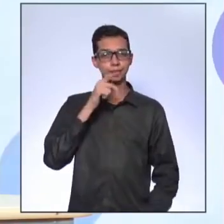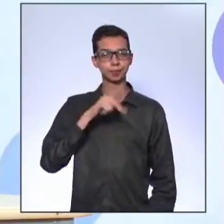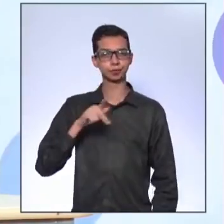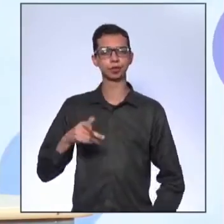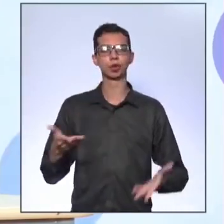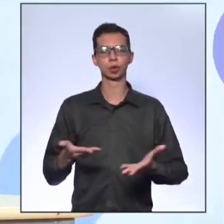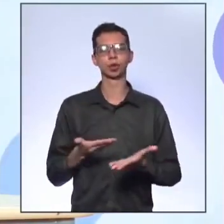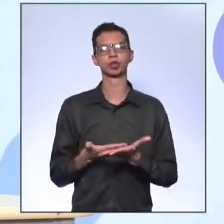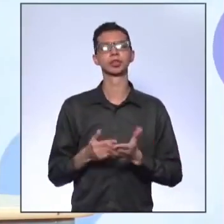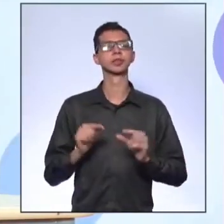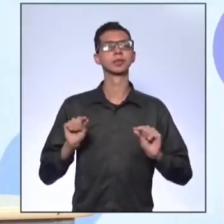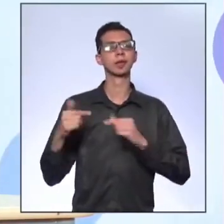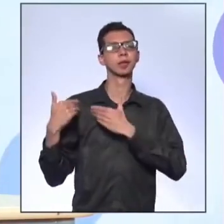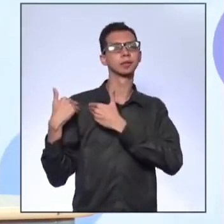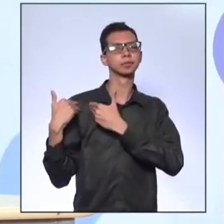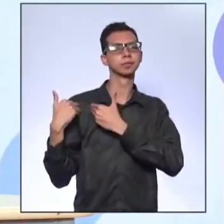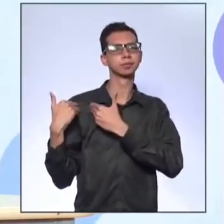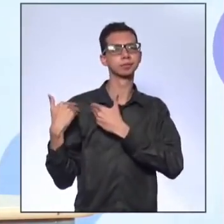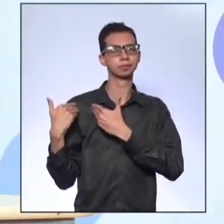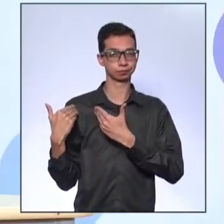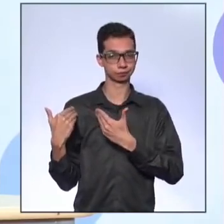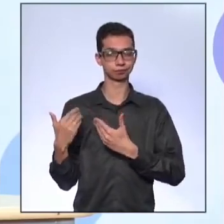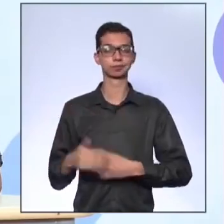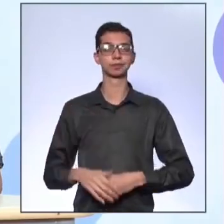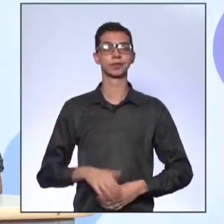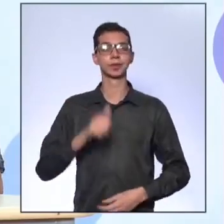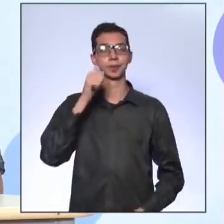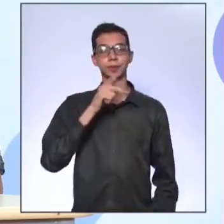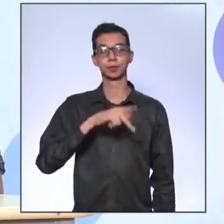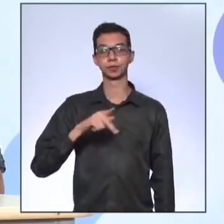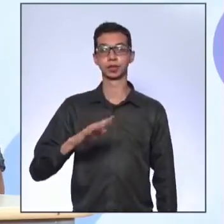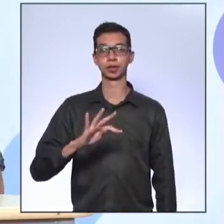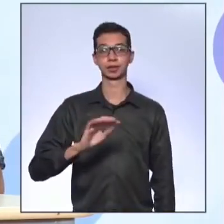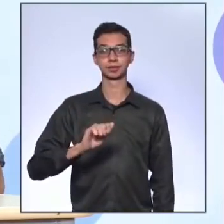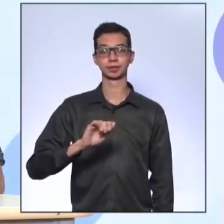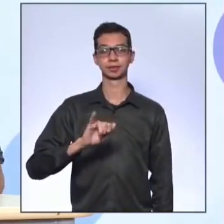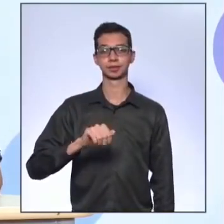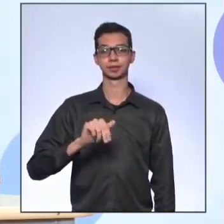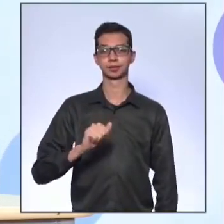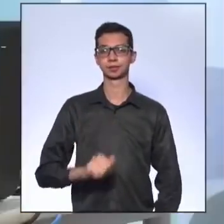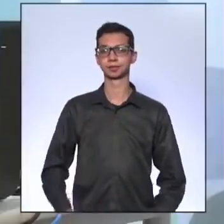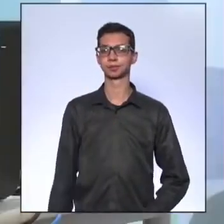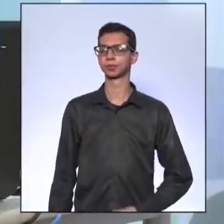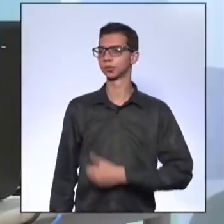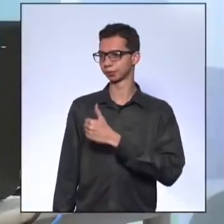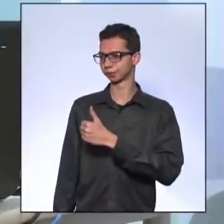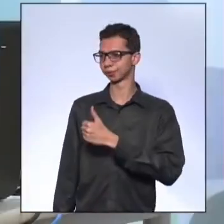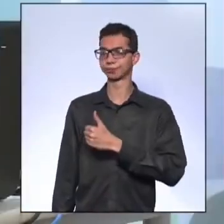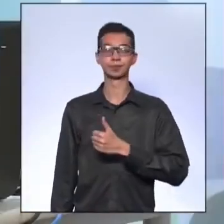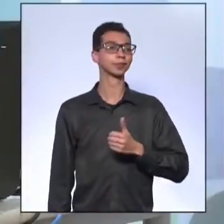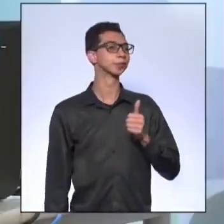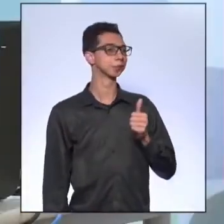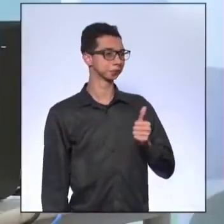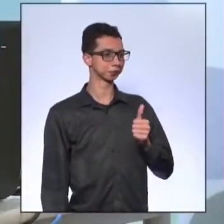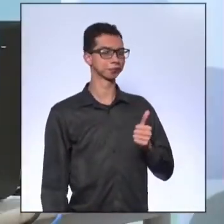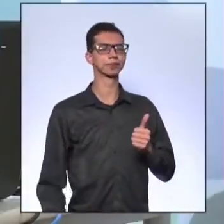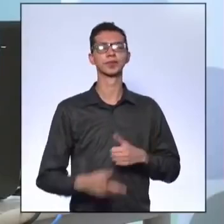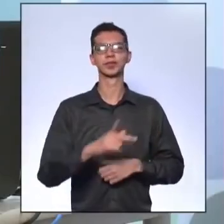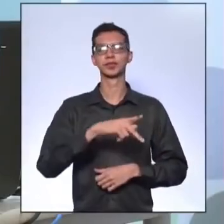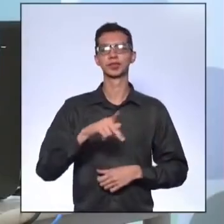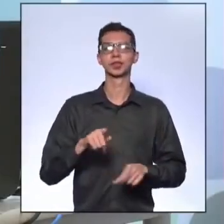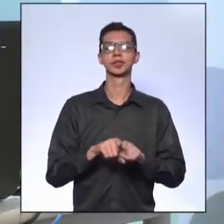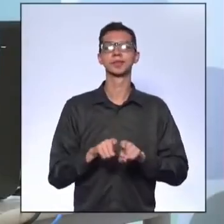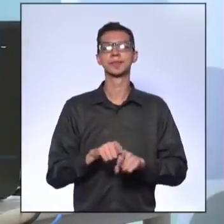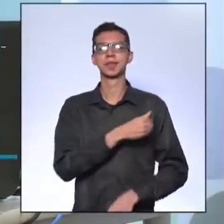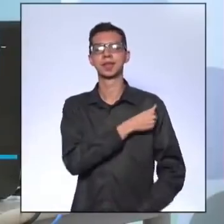de hoje será ministrada pela terceira série, né? Como sempre, pela professora Tayana. Tudo bem, professora Tayana? Tudo bem, professor Mauro, alunos da